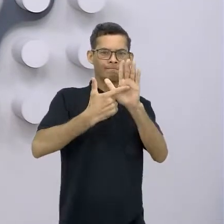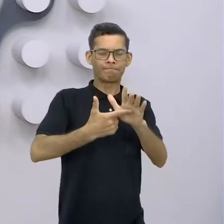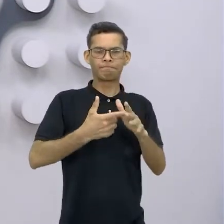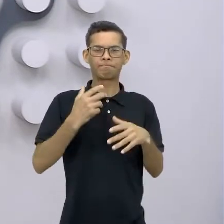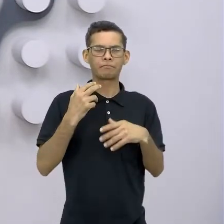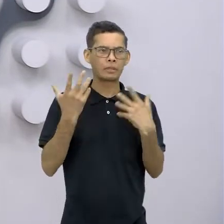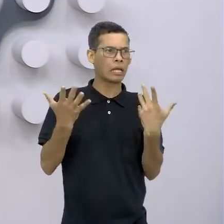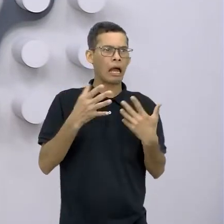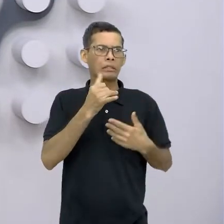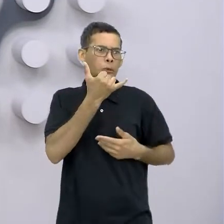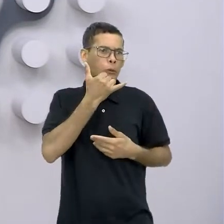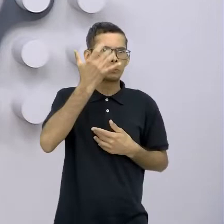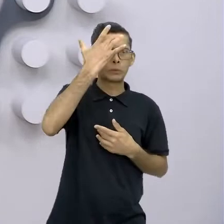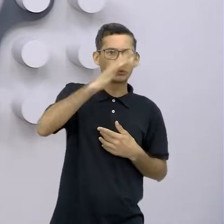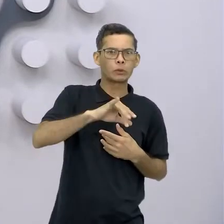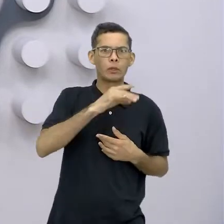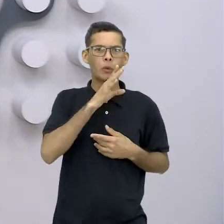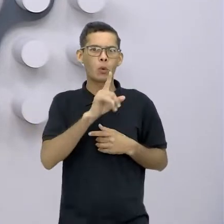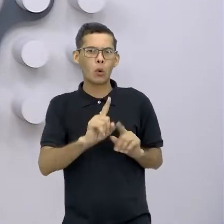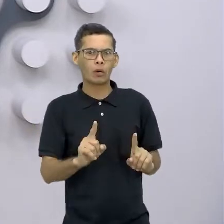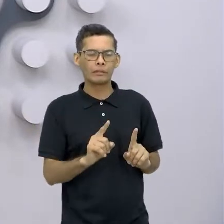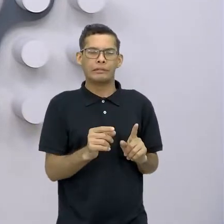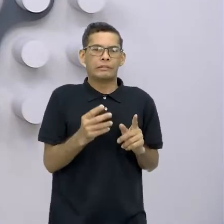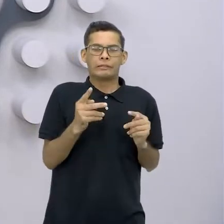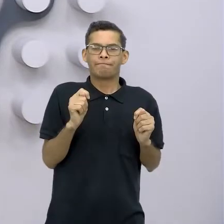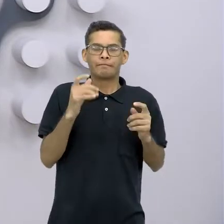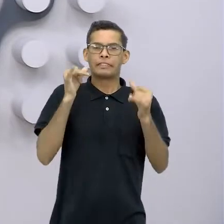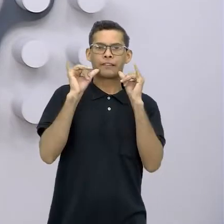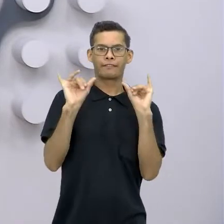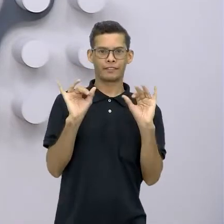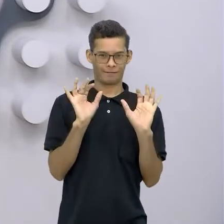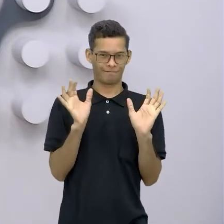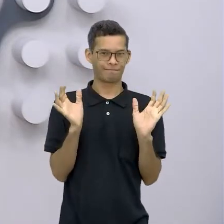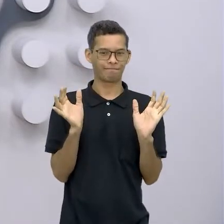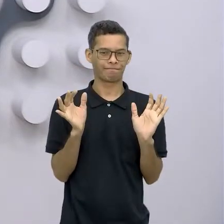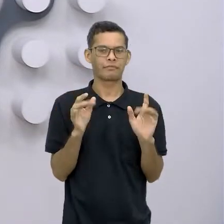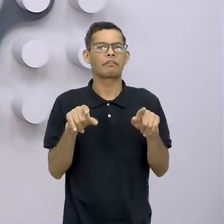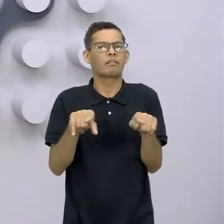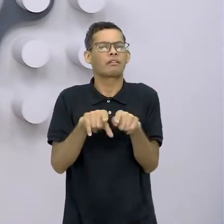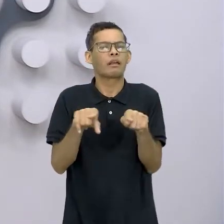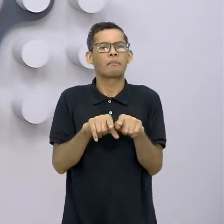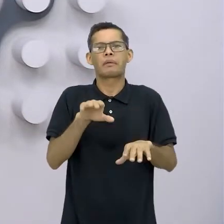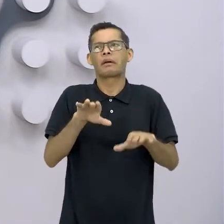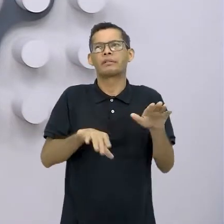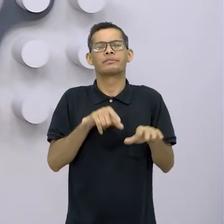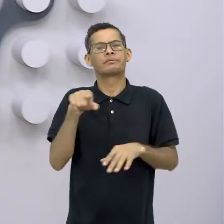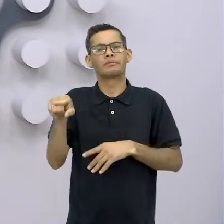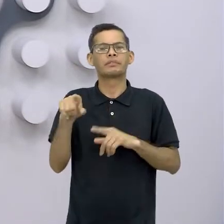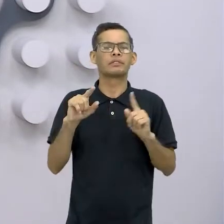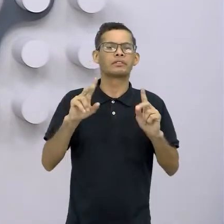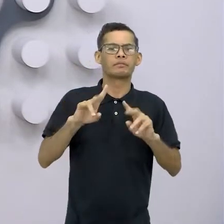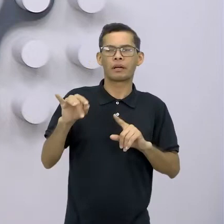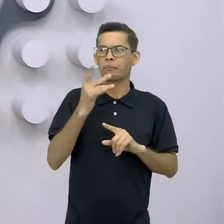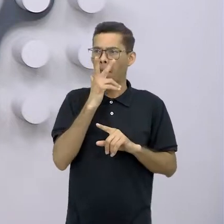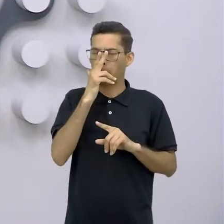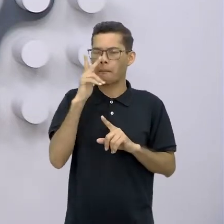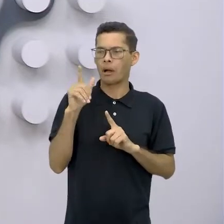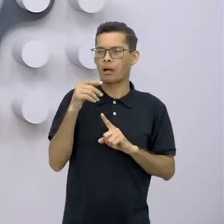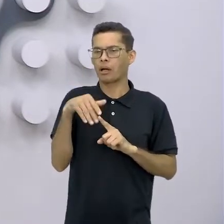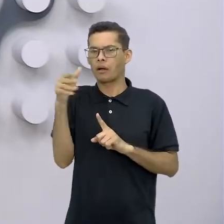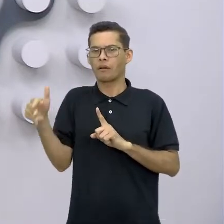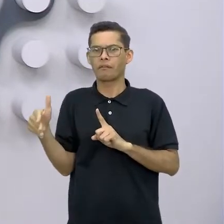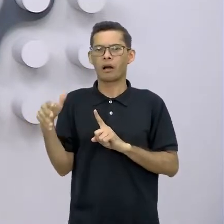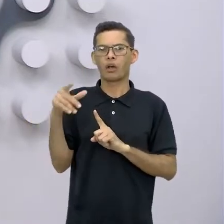tipo de ignorância, de repente elas vão poder ser influenciadas até